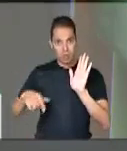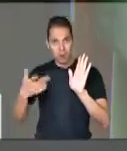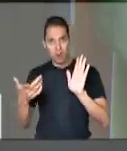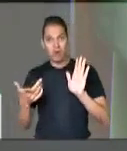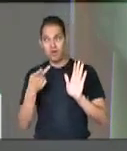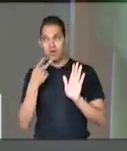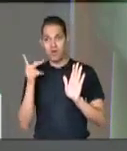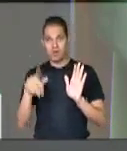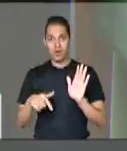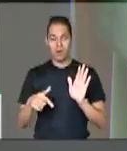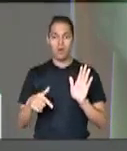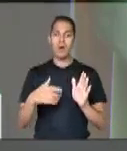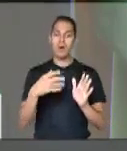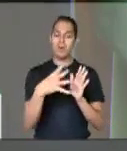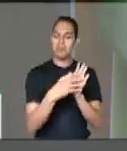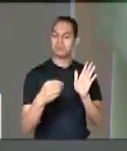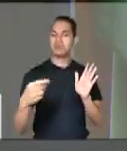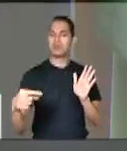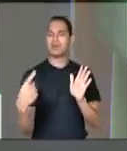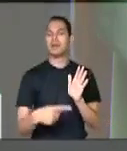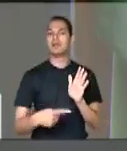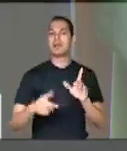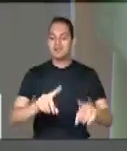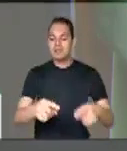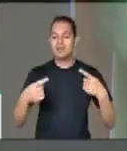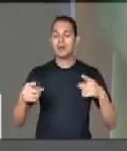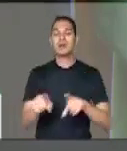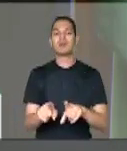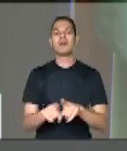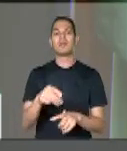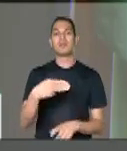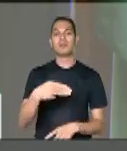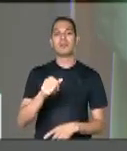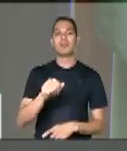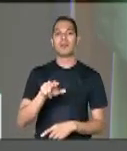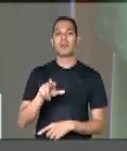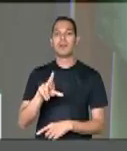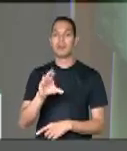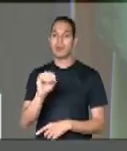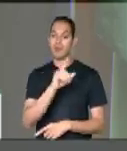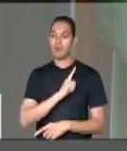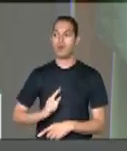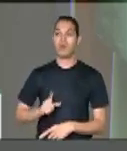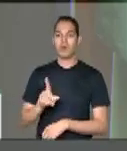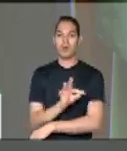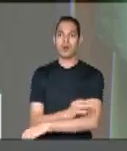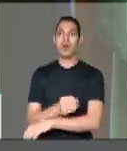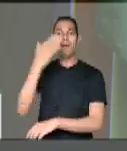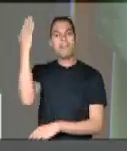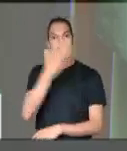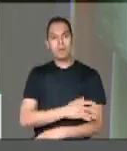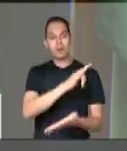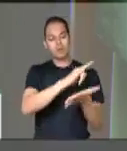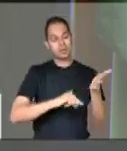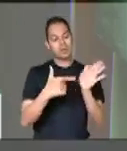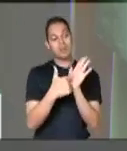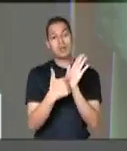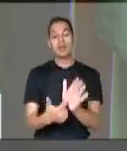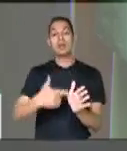exemplo. Ao mesmo desafio lhe faço aqui agora, governador Mauro Carlesse. Mostre uma certidão sua, para mostrar a sua